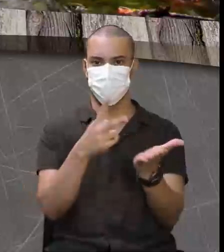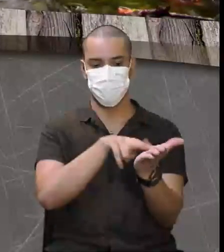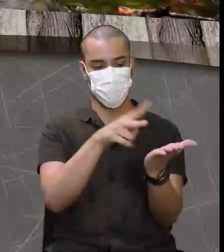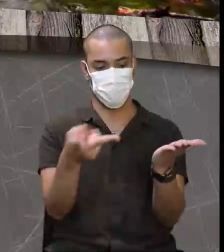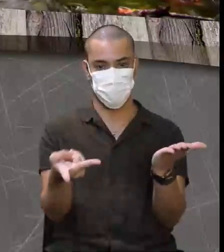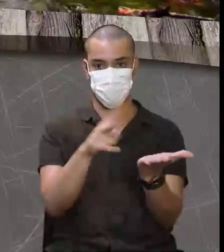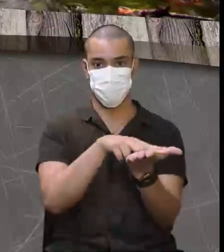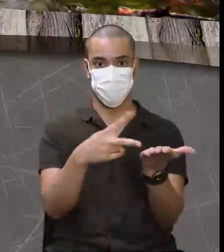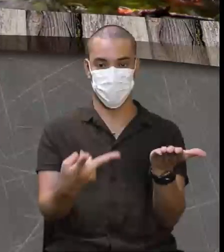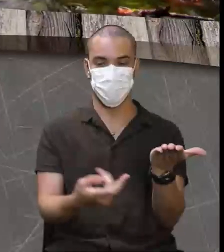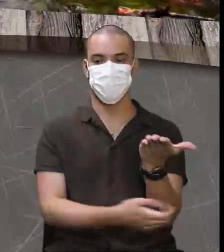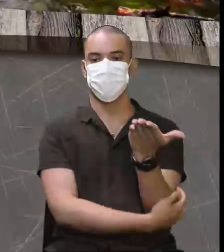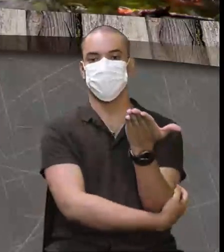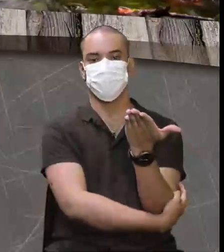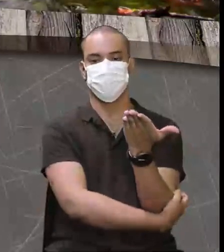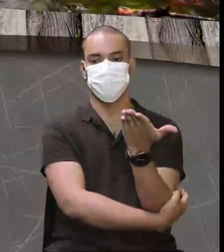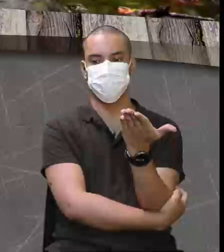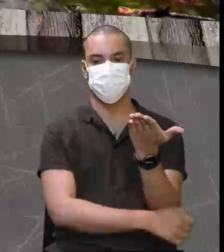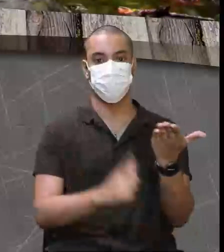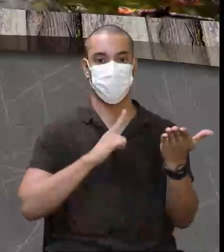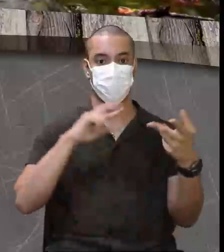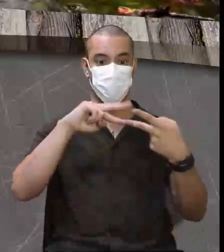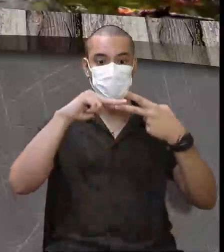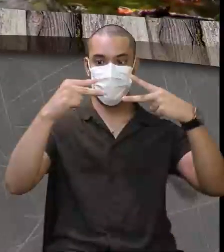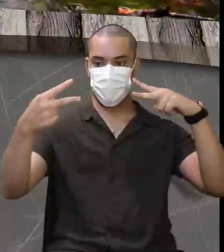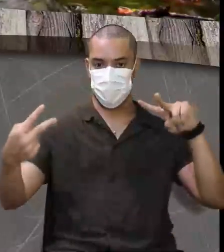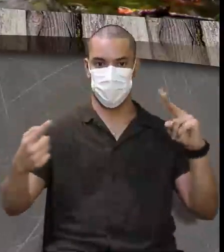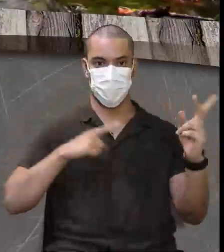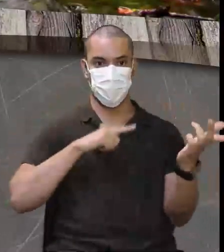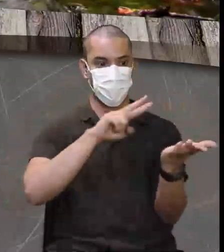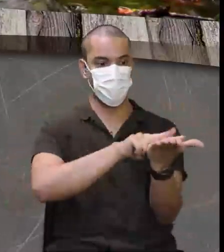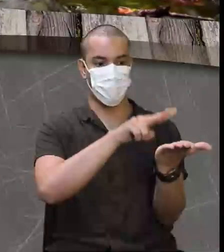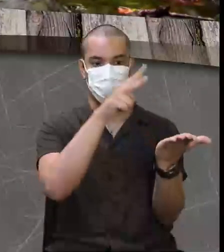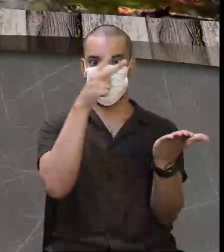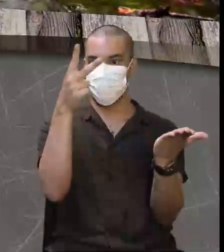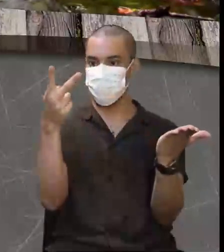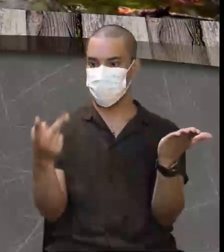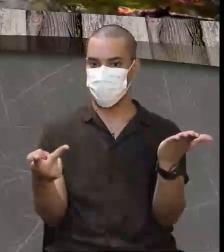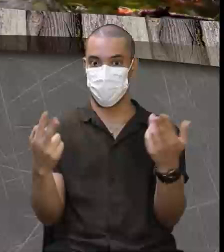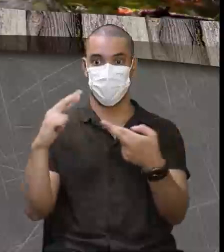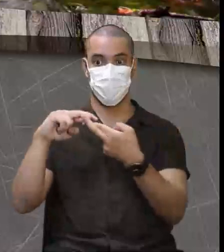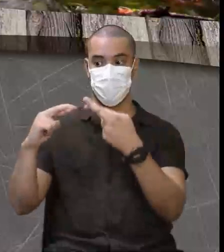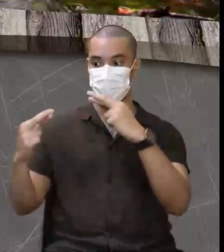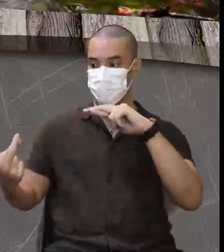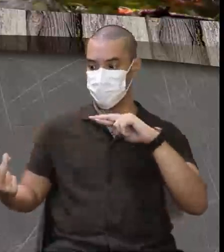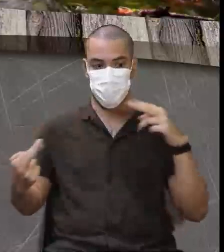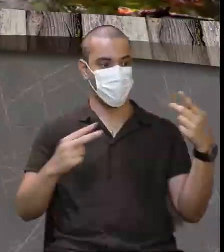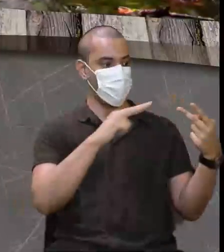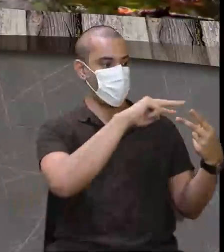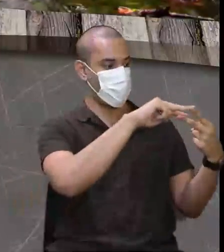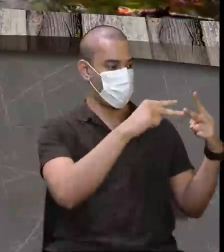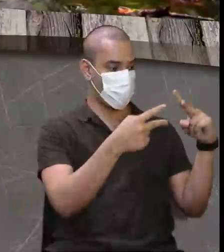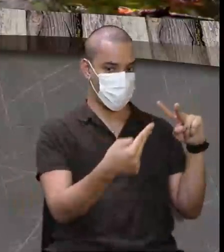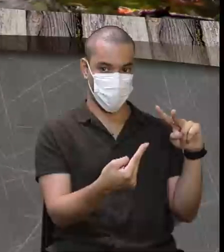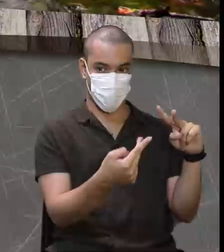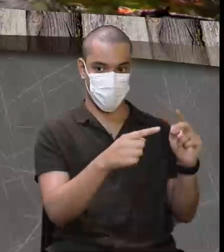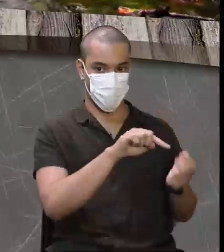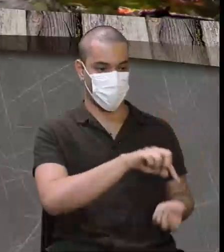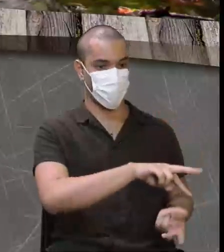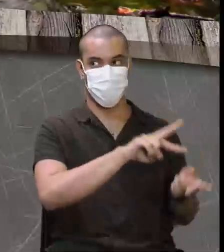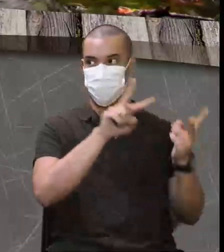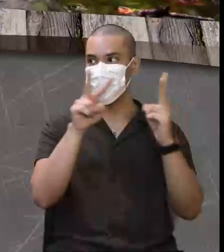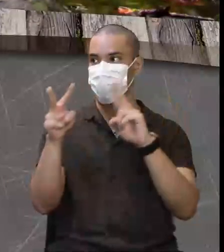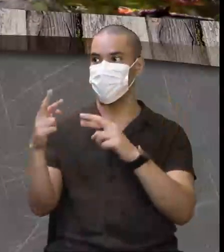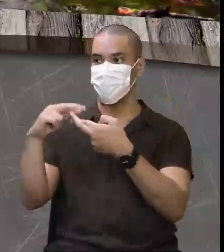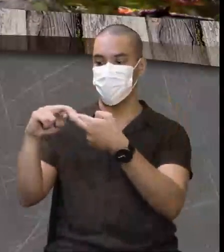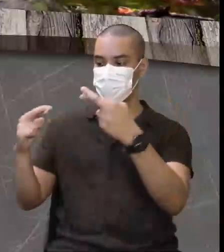DNA, eu tenho a transcrição desse DNA em RNA. Esse RNA vai sofrer uma tradução e formar